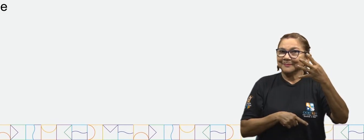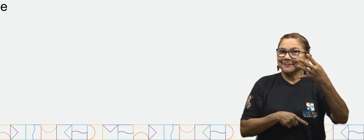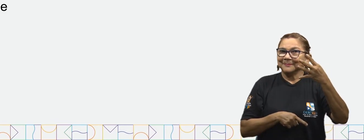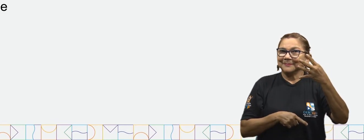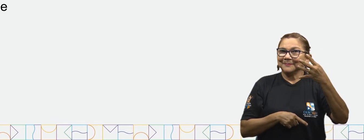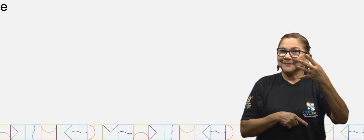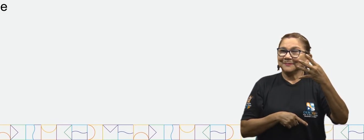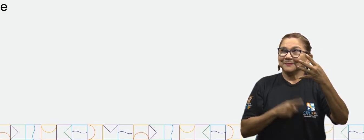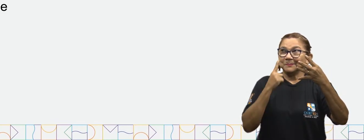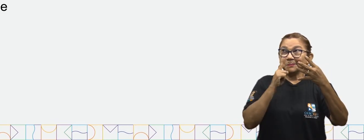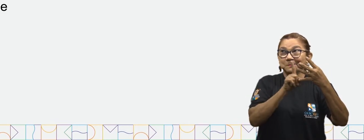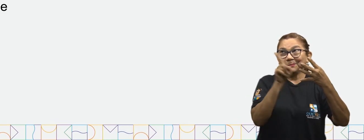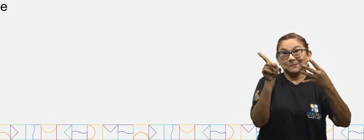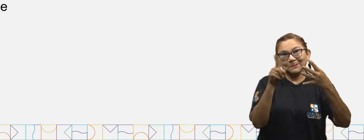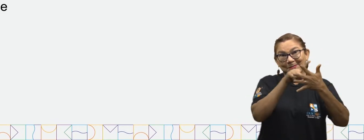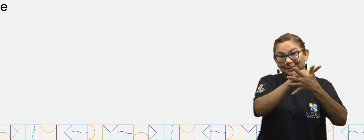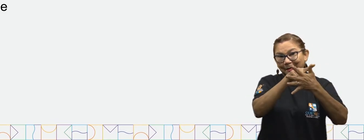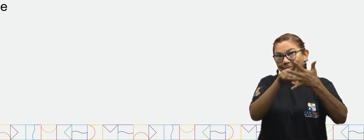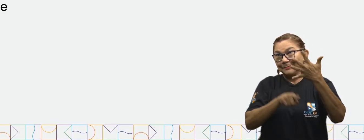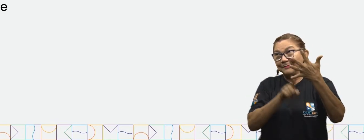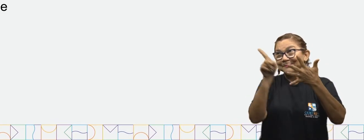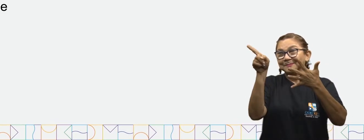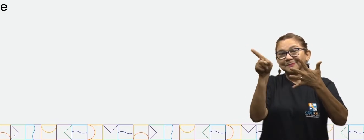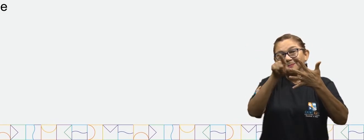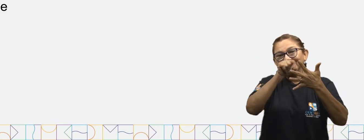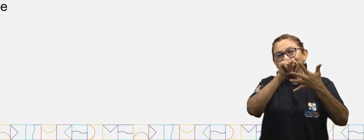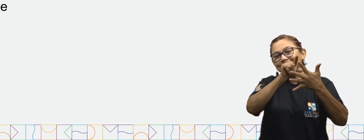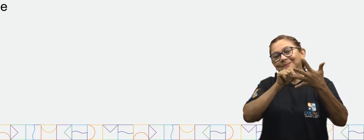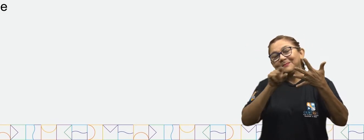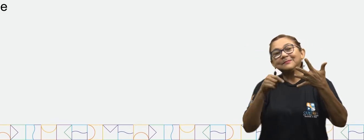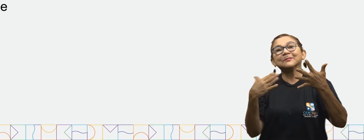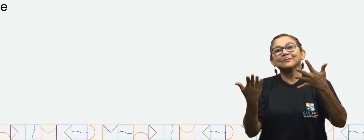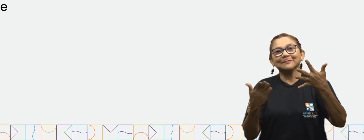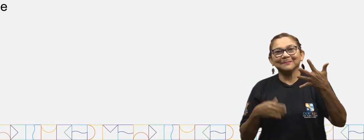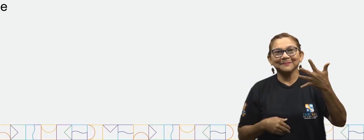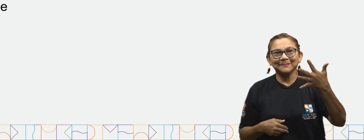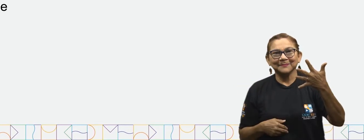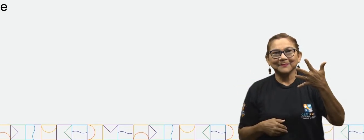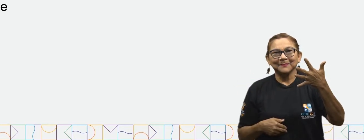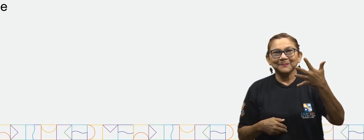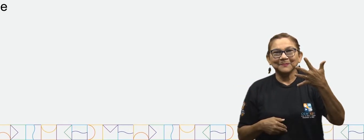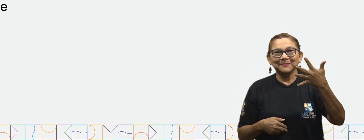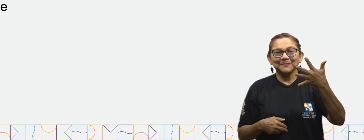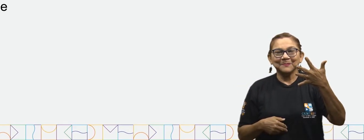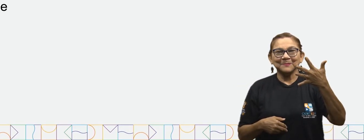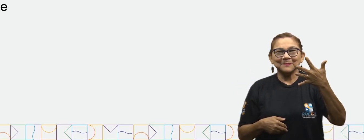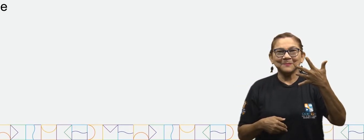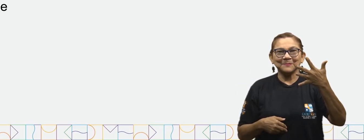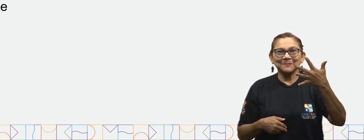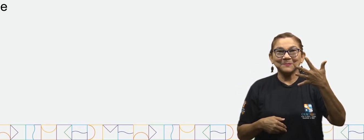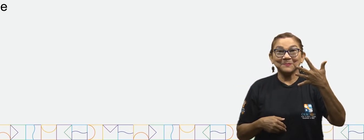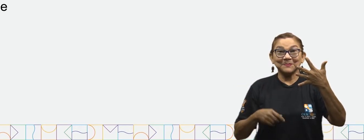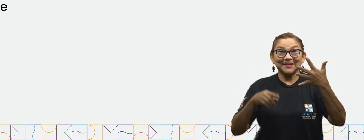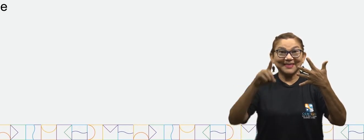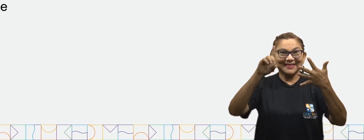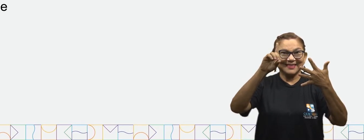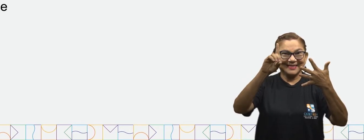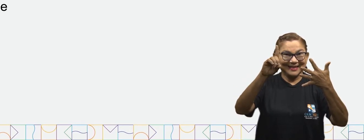E, peroxossomos? Vamos à alternativa correta? Letra